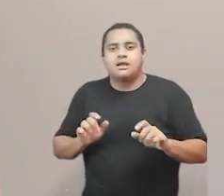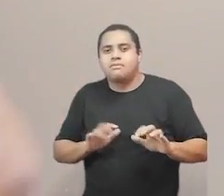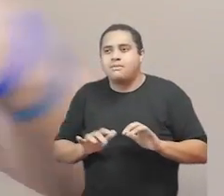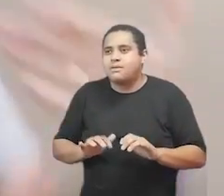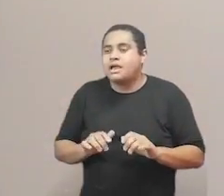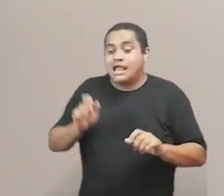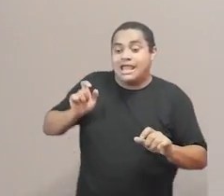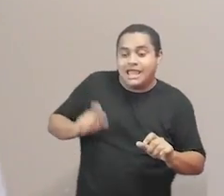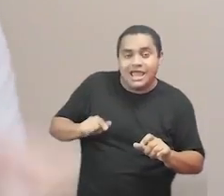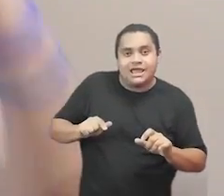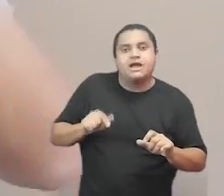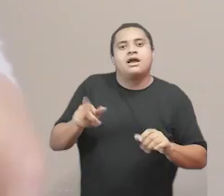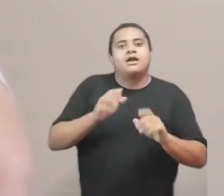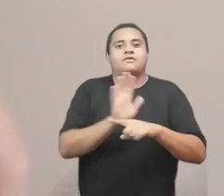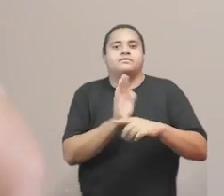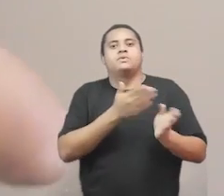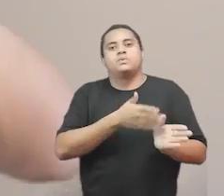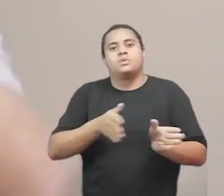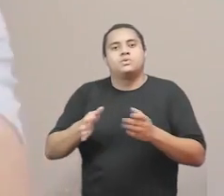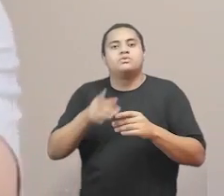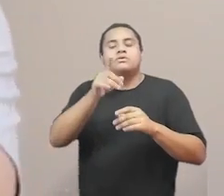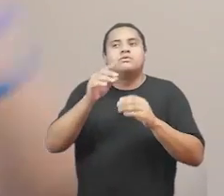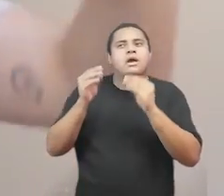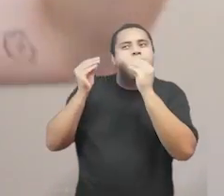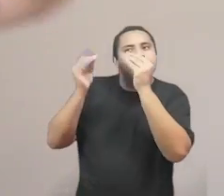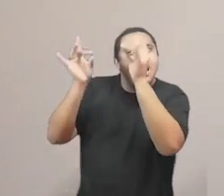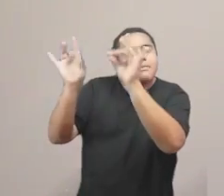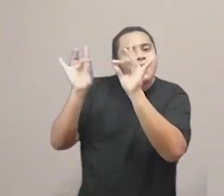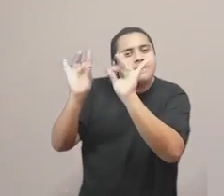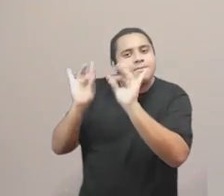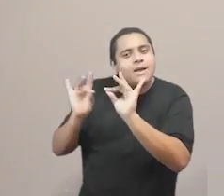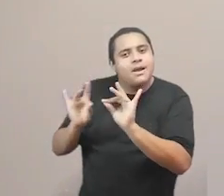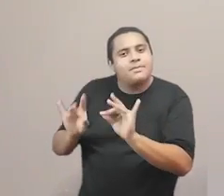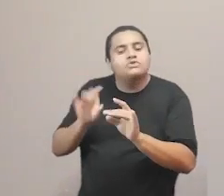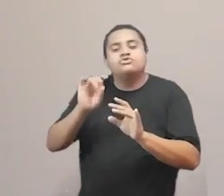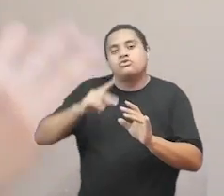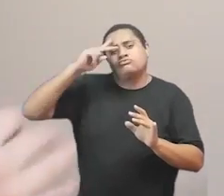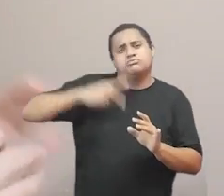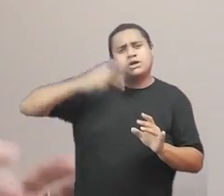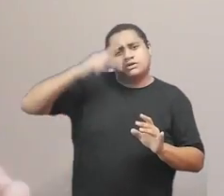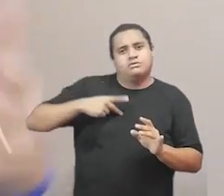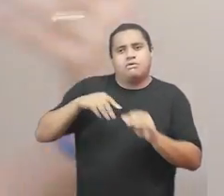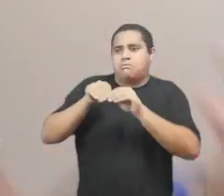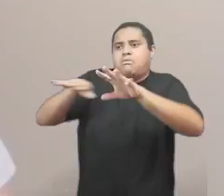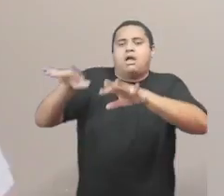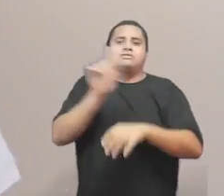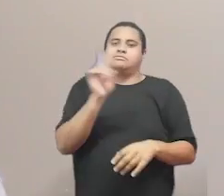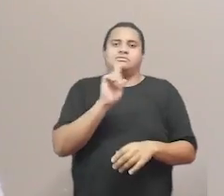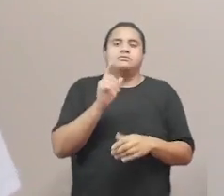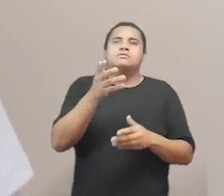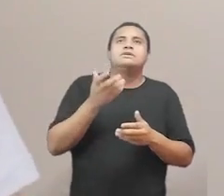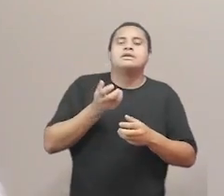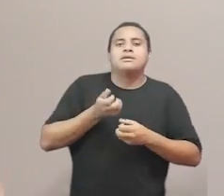você der enter, o vídeo continua. Então, anota aí e isso fica só para você. O que você anota aqui fica só pra você. Se você